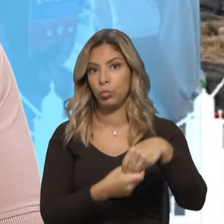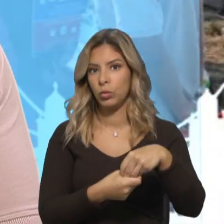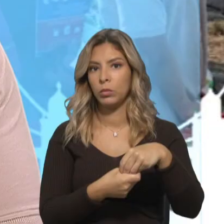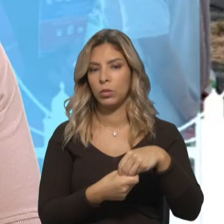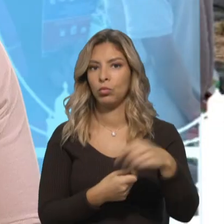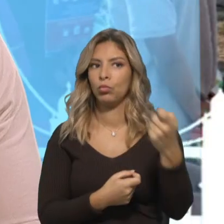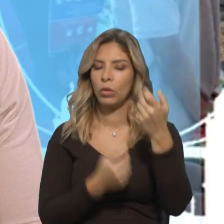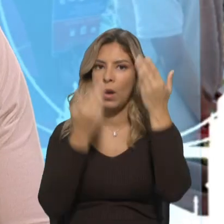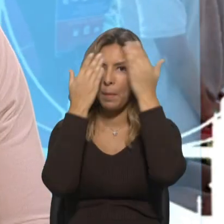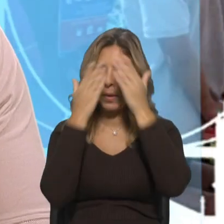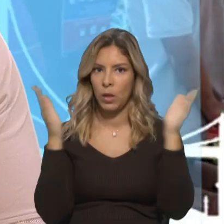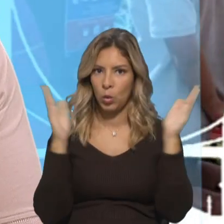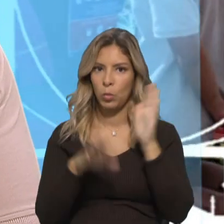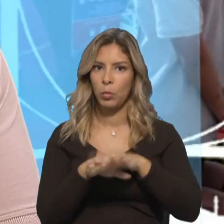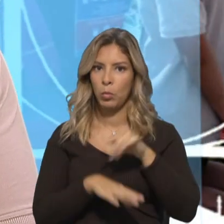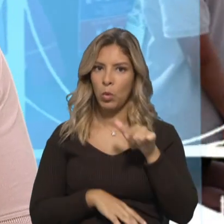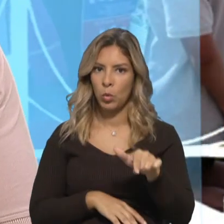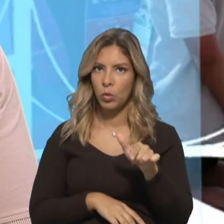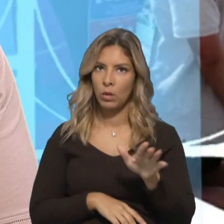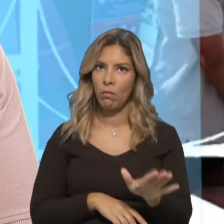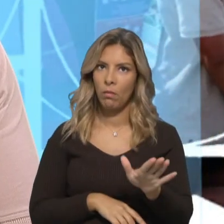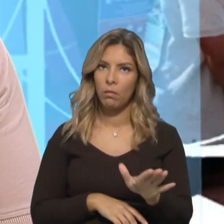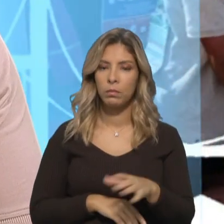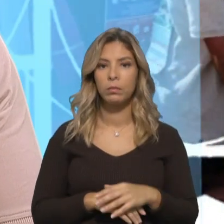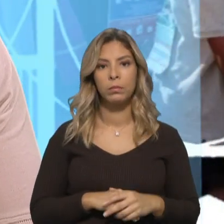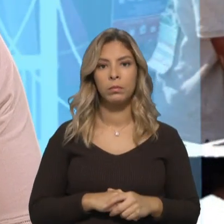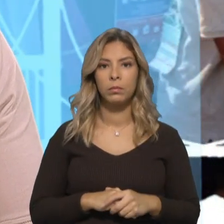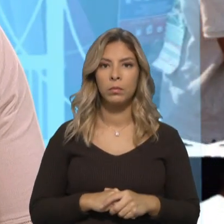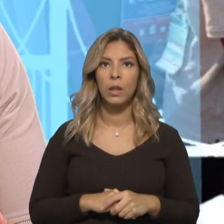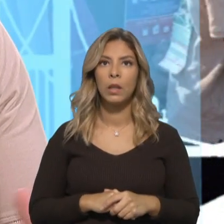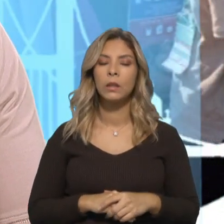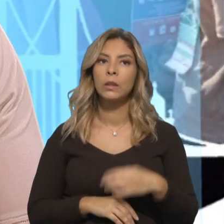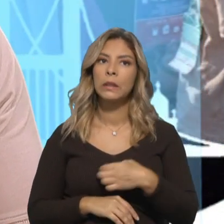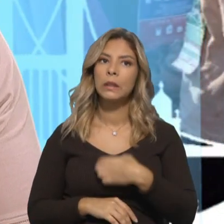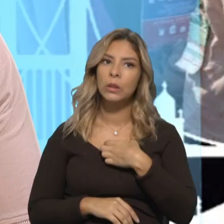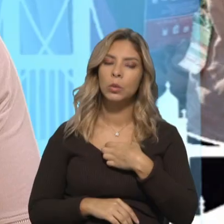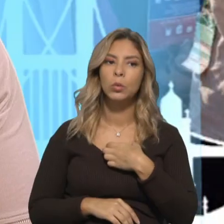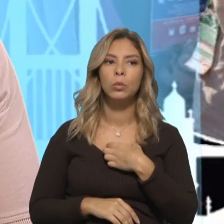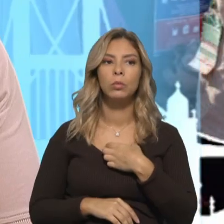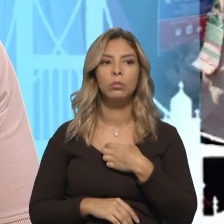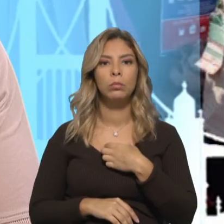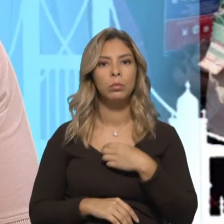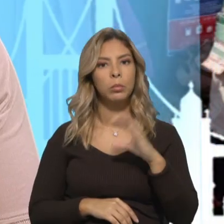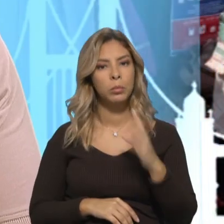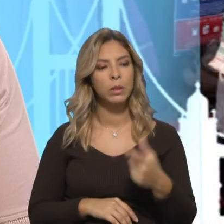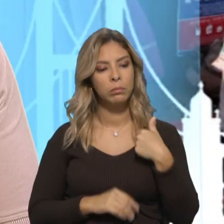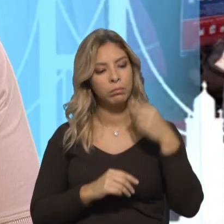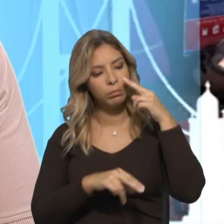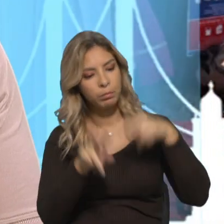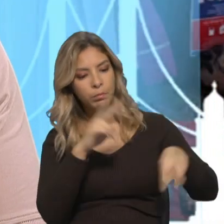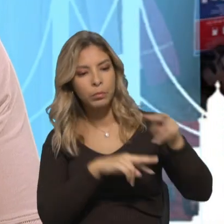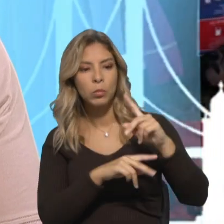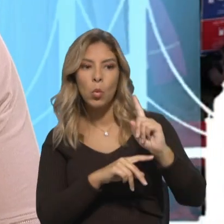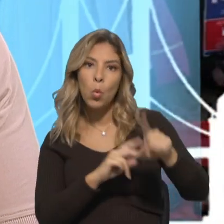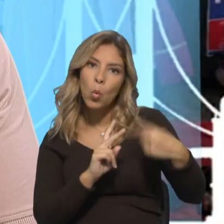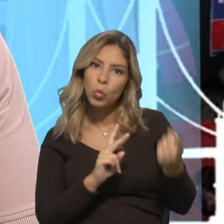também, porque somos vários que estamos lá dos leigos missionários da Consolata. Mas acho que é preciso olhar ao outro, e o outro é o ser